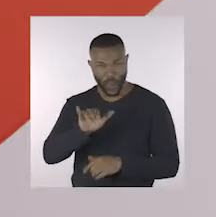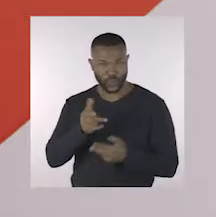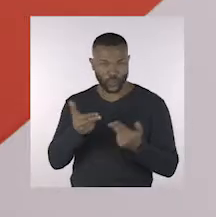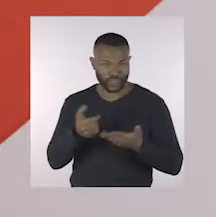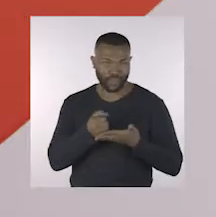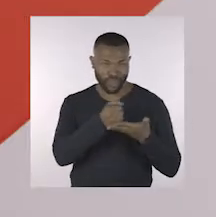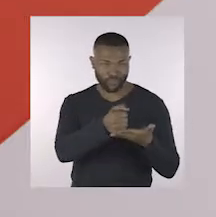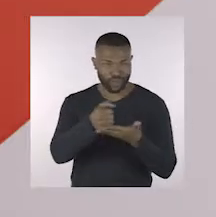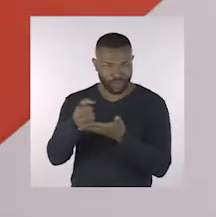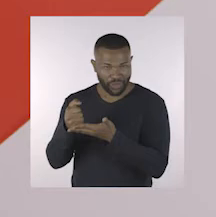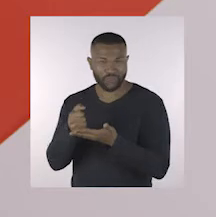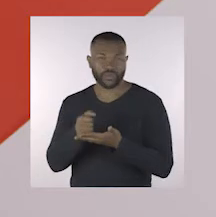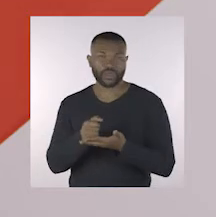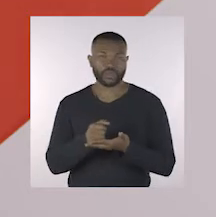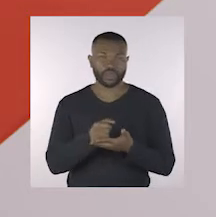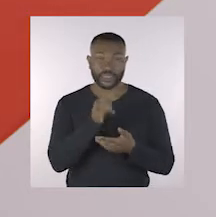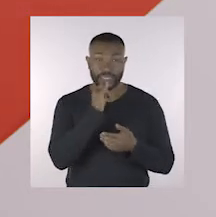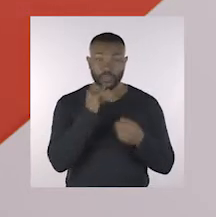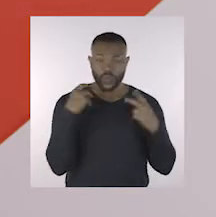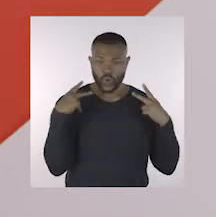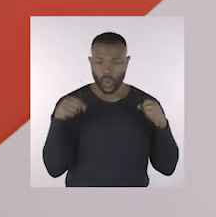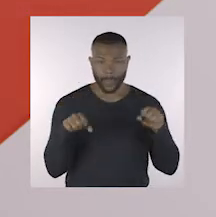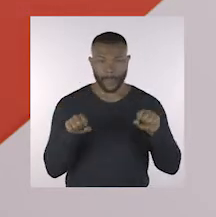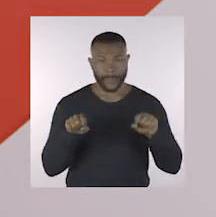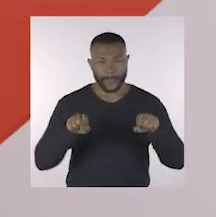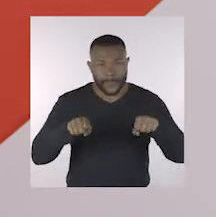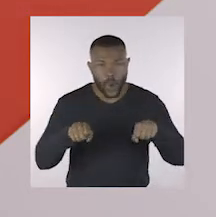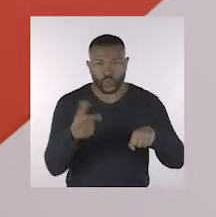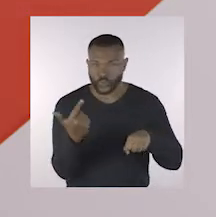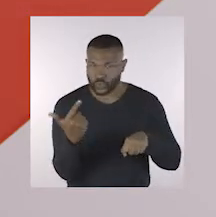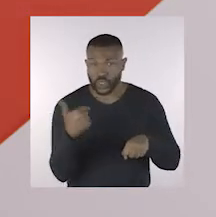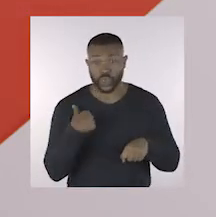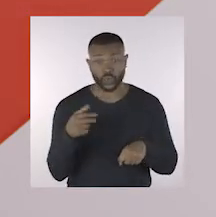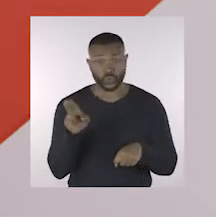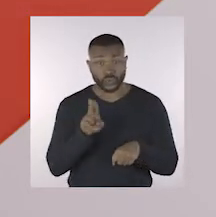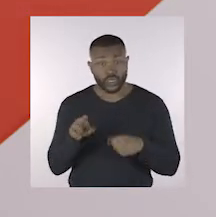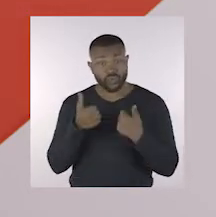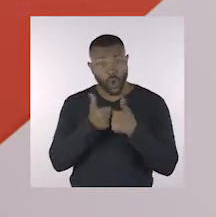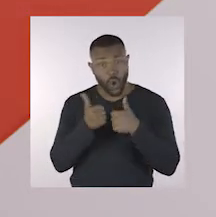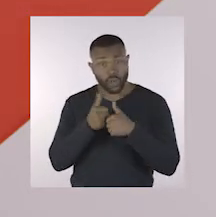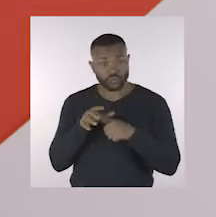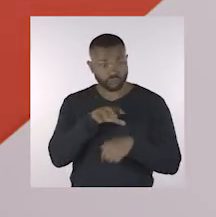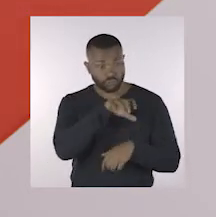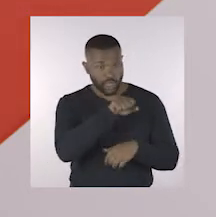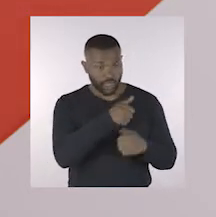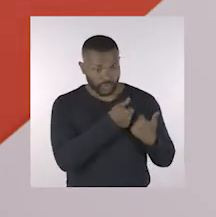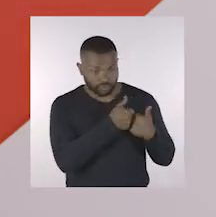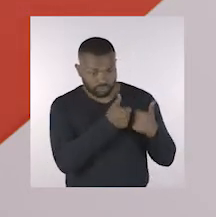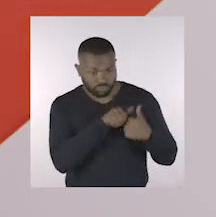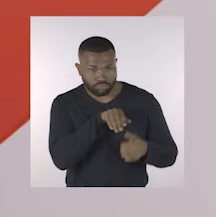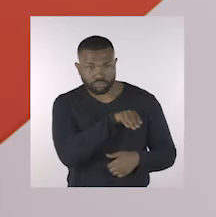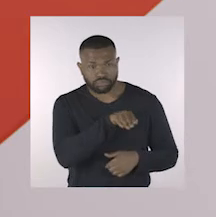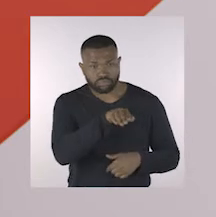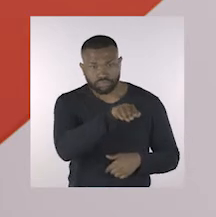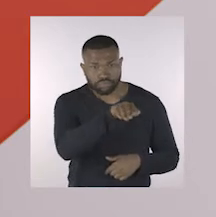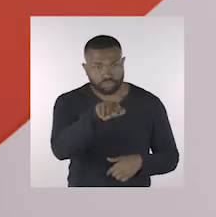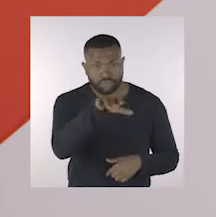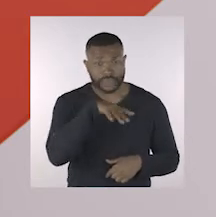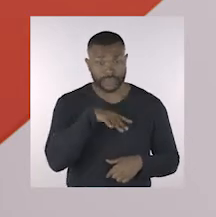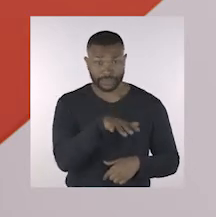andar bastante não tinha o ex e não era motoboy era realmente andar andar de ônibus andei muito de contas na cidade e